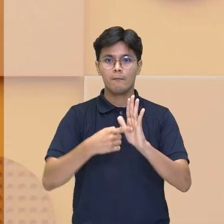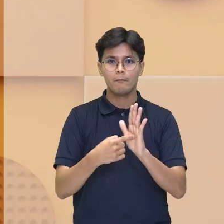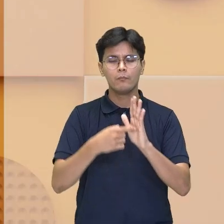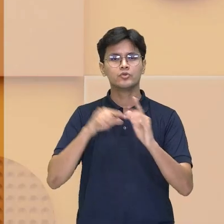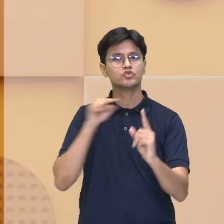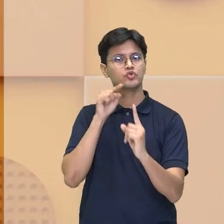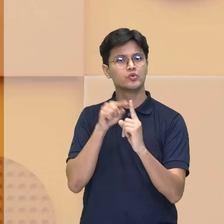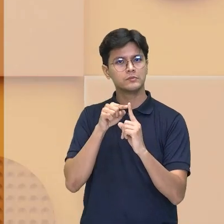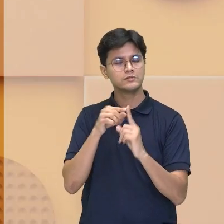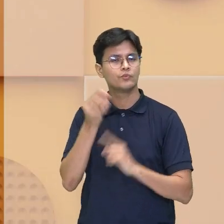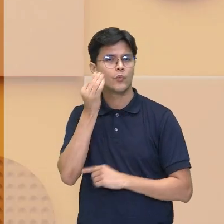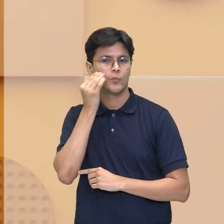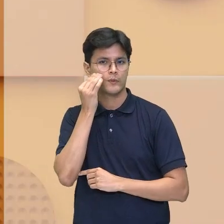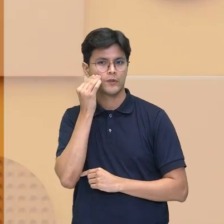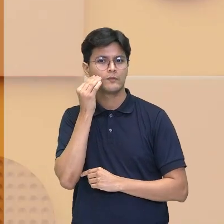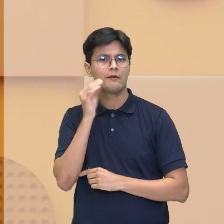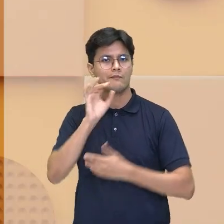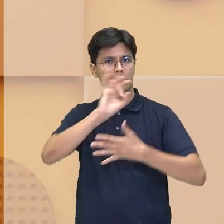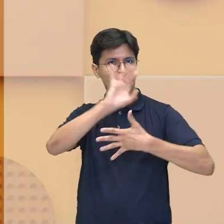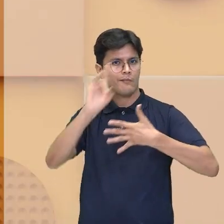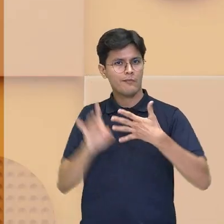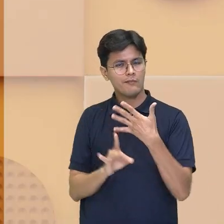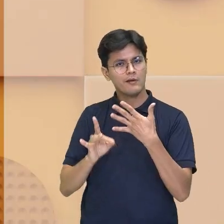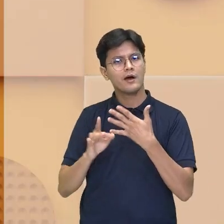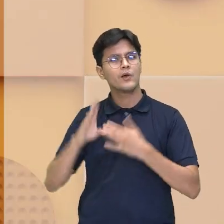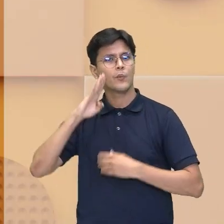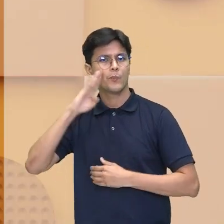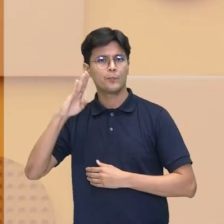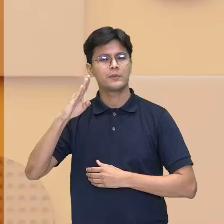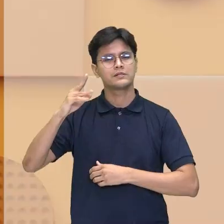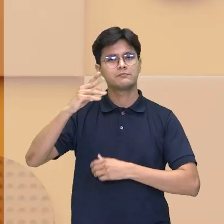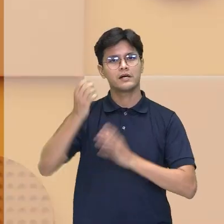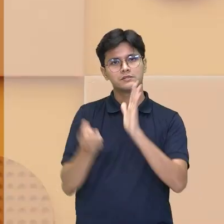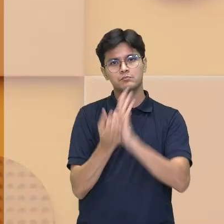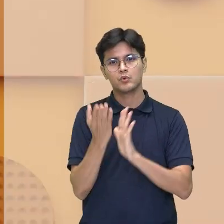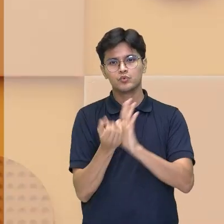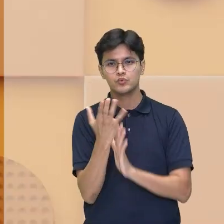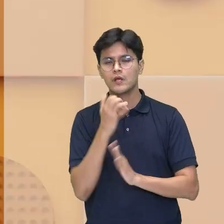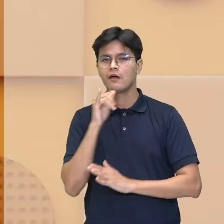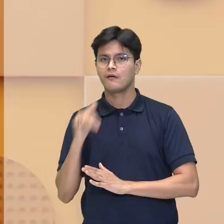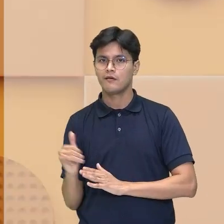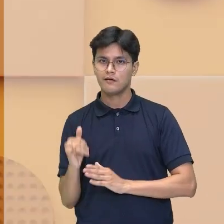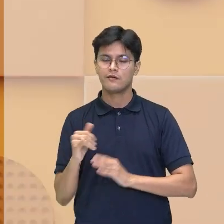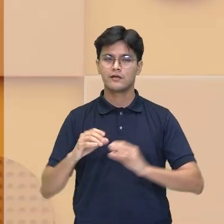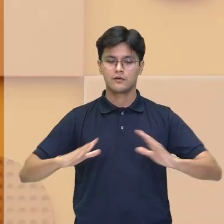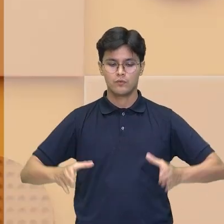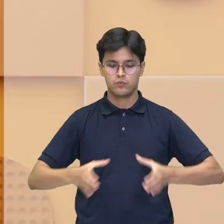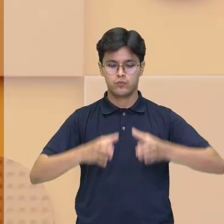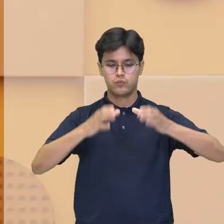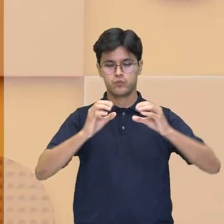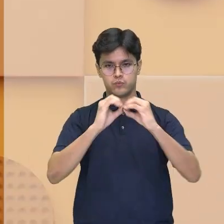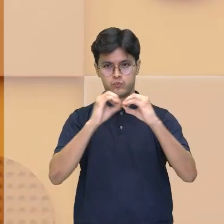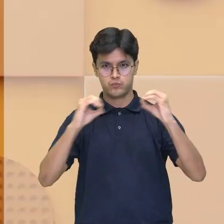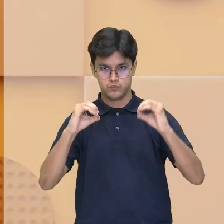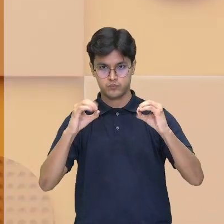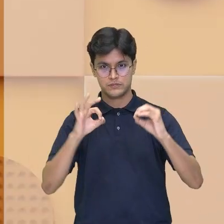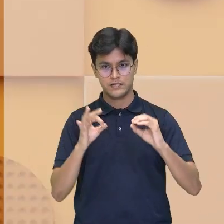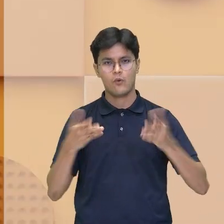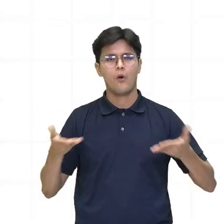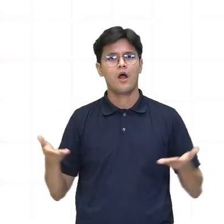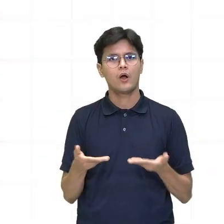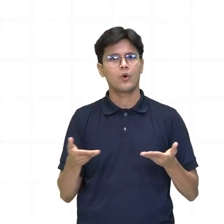gente observar cada um desses maiores produtores de cada uma dessas fontes de energia. Vamos agora